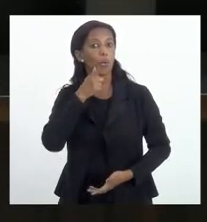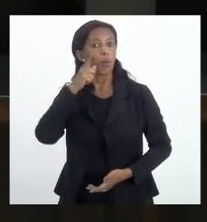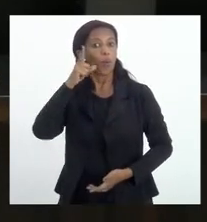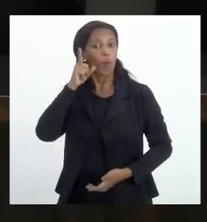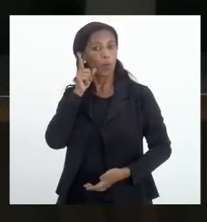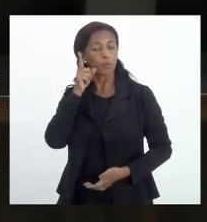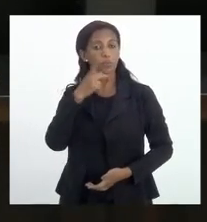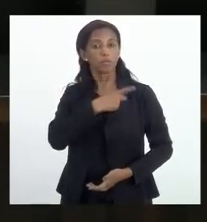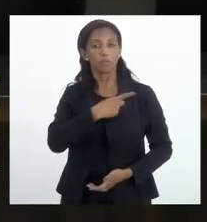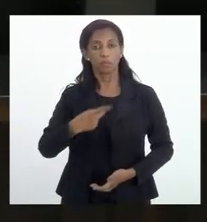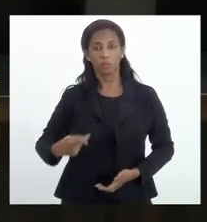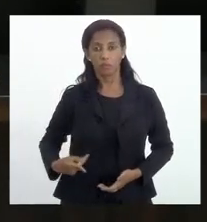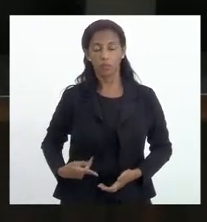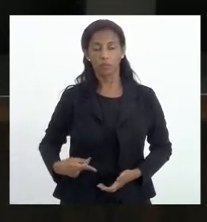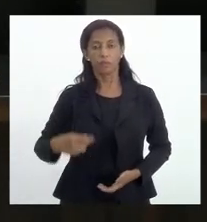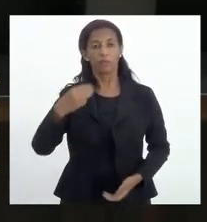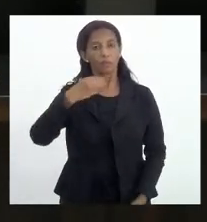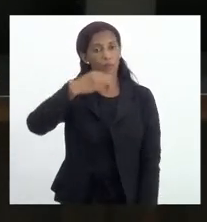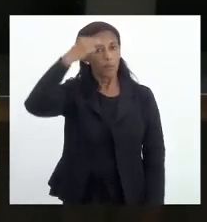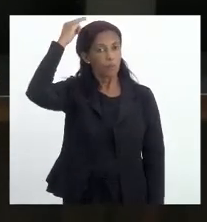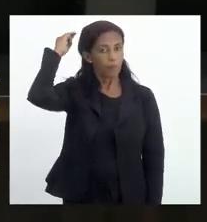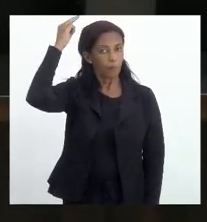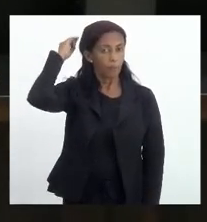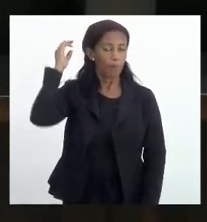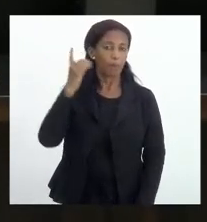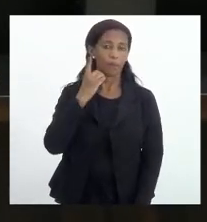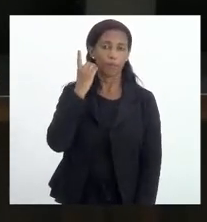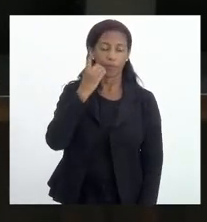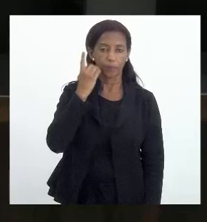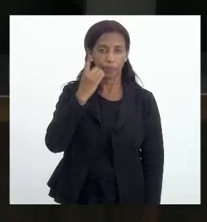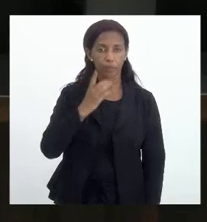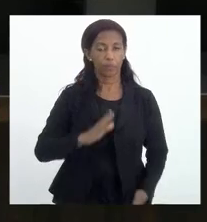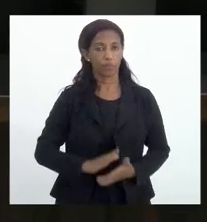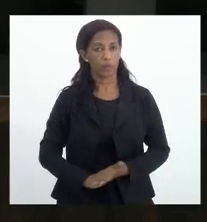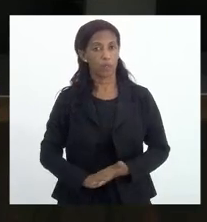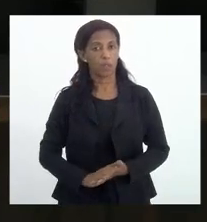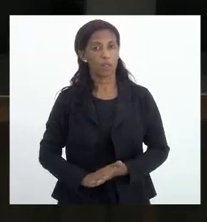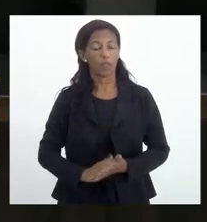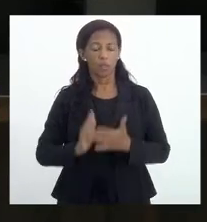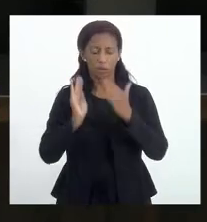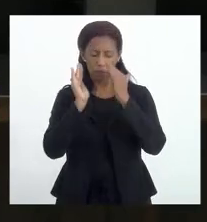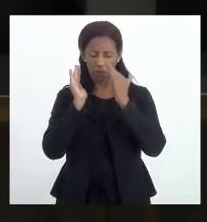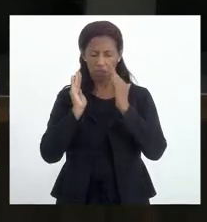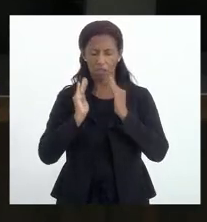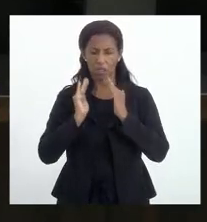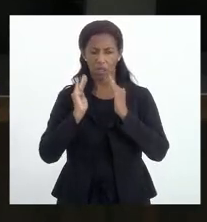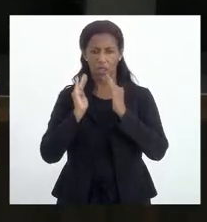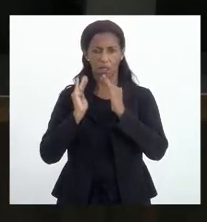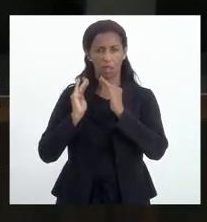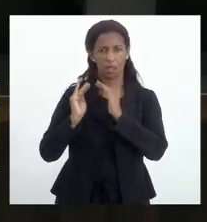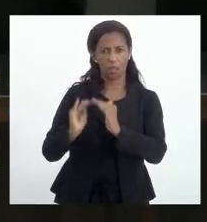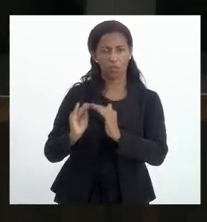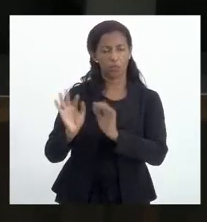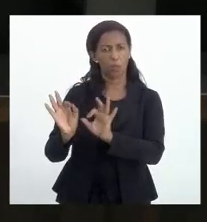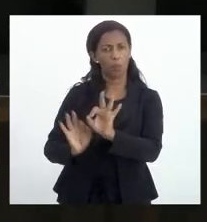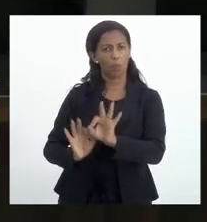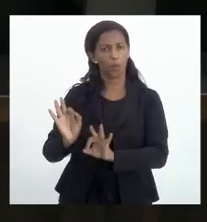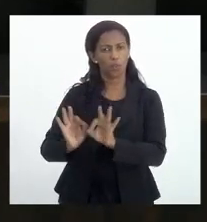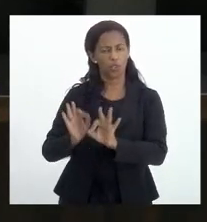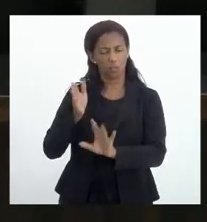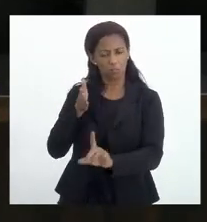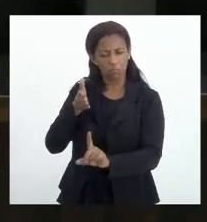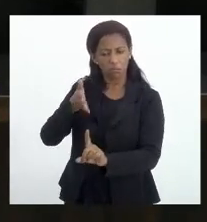a presidência do deputado Márcio Pacheco, que disse respeito ao projeto de